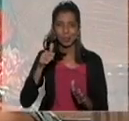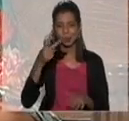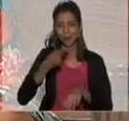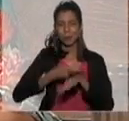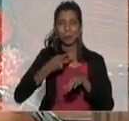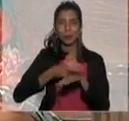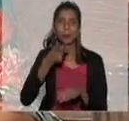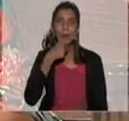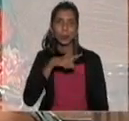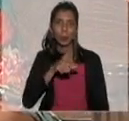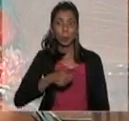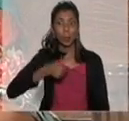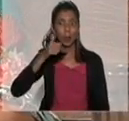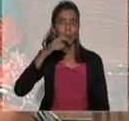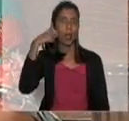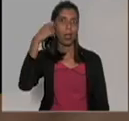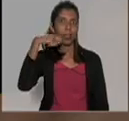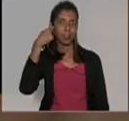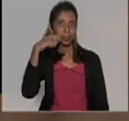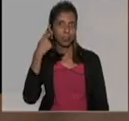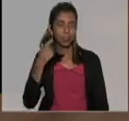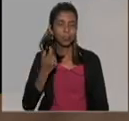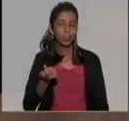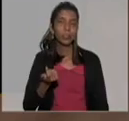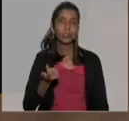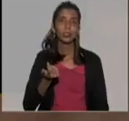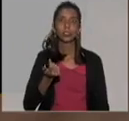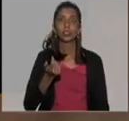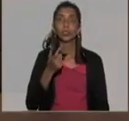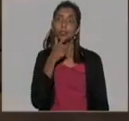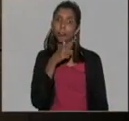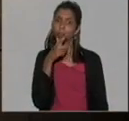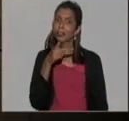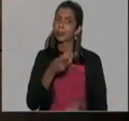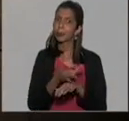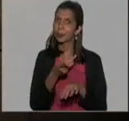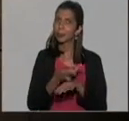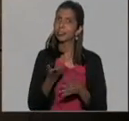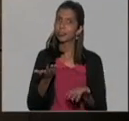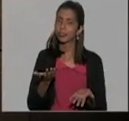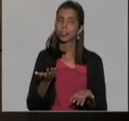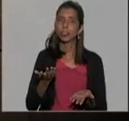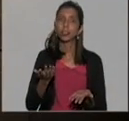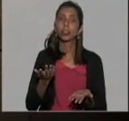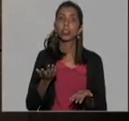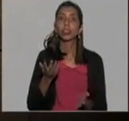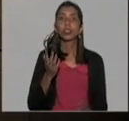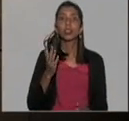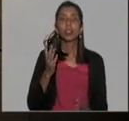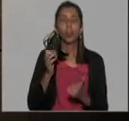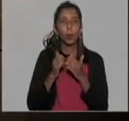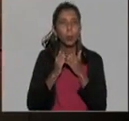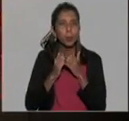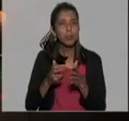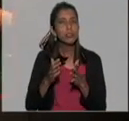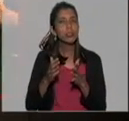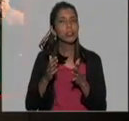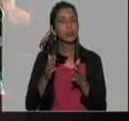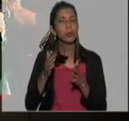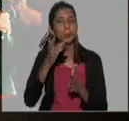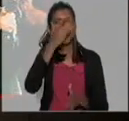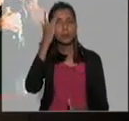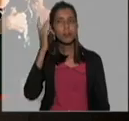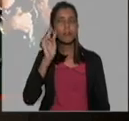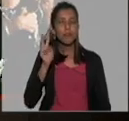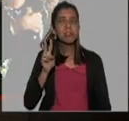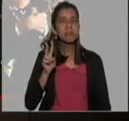prêmio que Quito de melhor você ganhou um quiquito gan Umo bom nesse momento eu comecei a ser levada mais